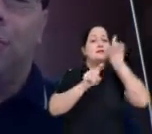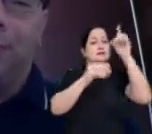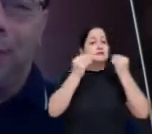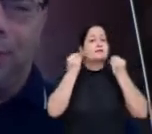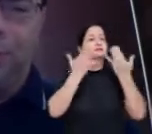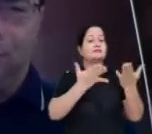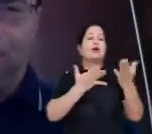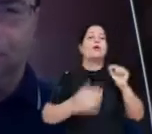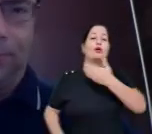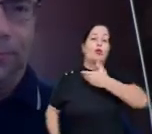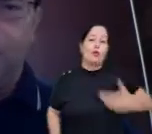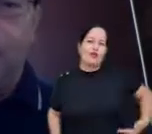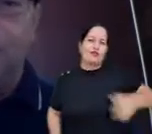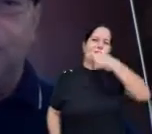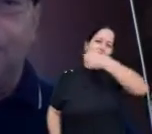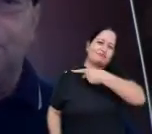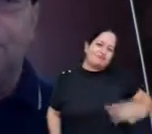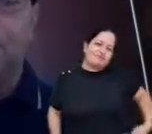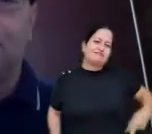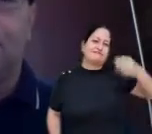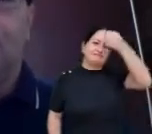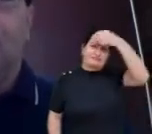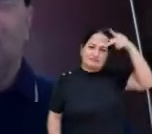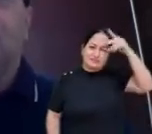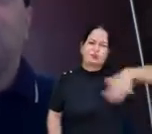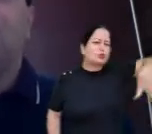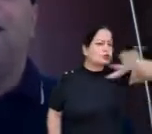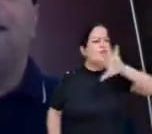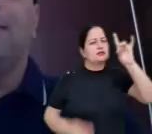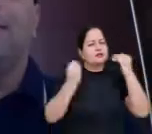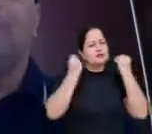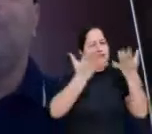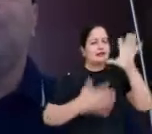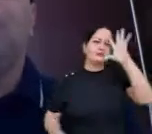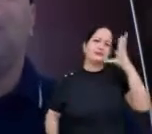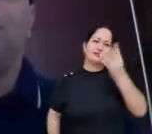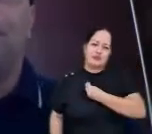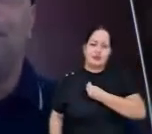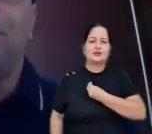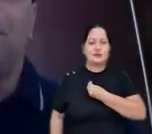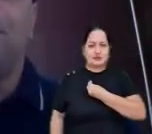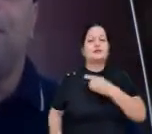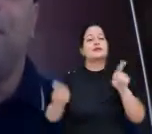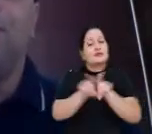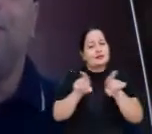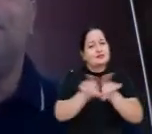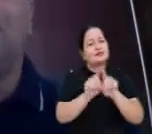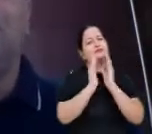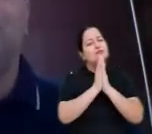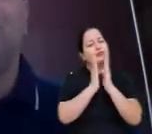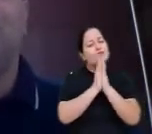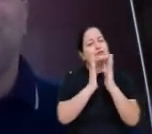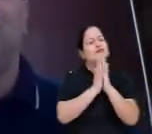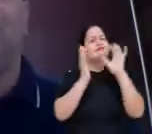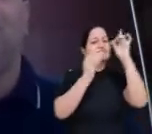tudo aconteça conforme a direção de Deus. Que Deus dê paz aos corações de tantos que